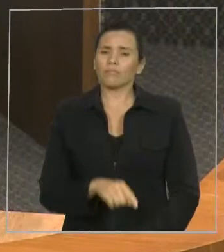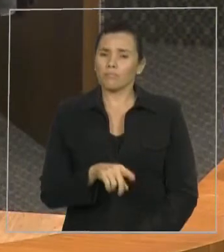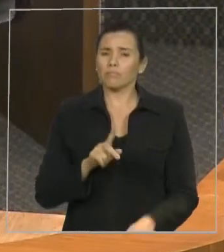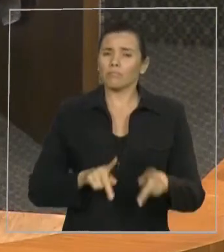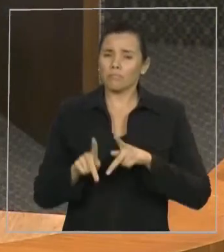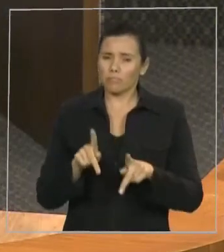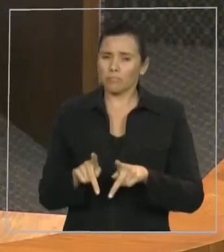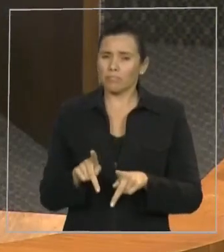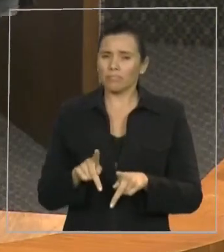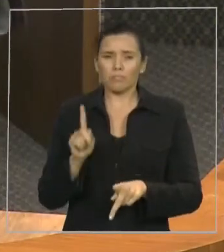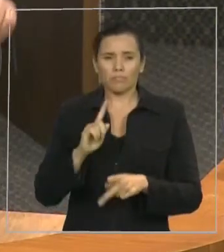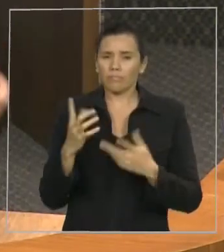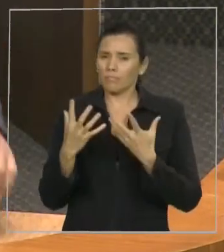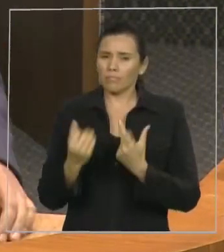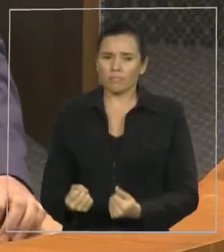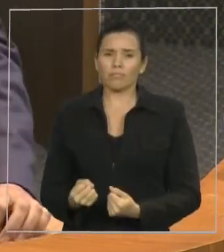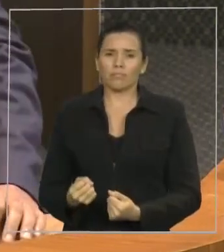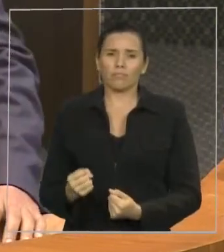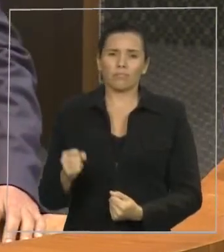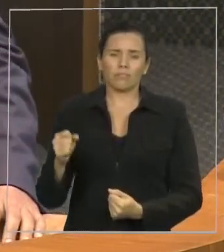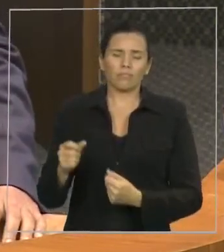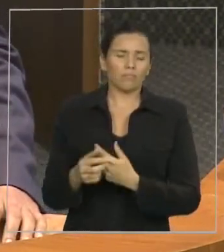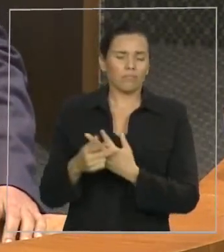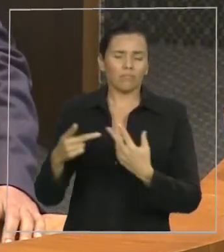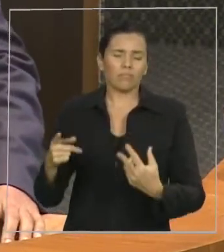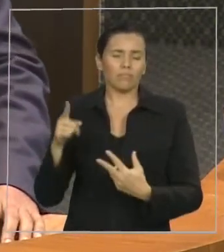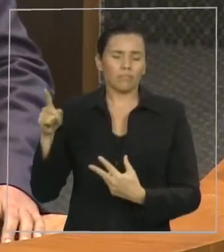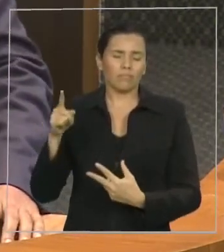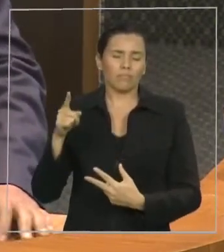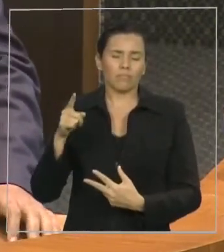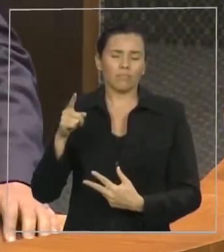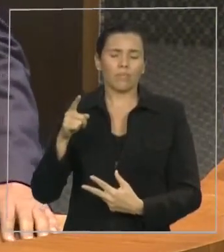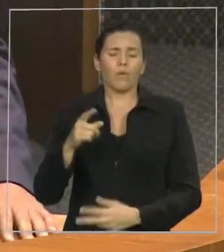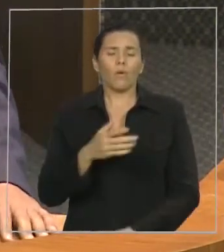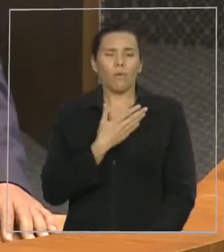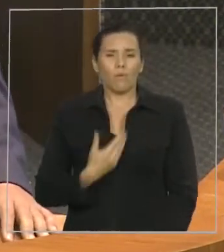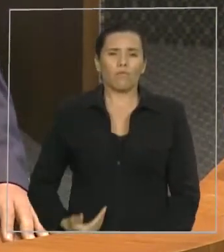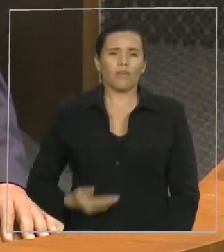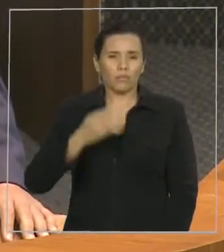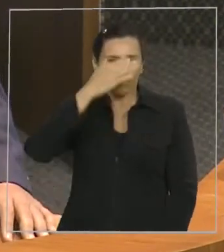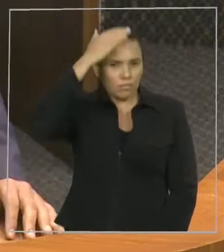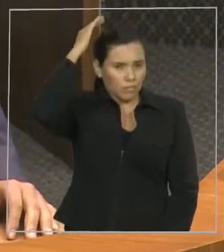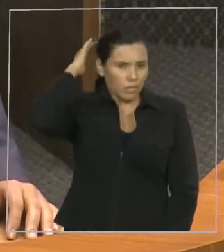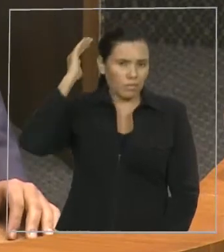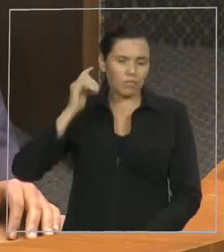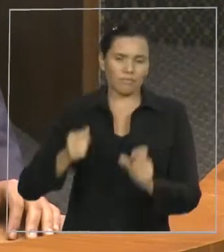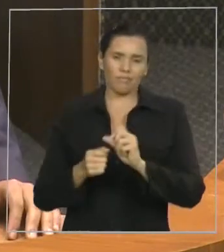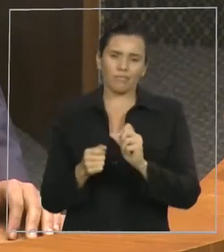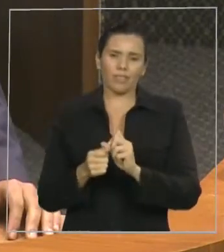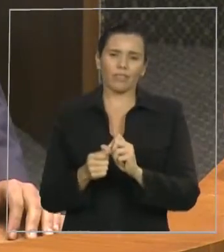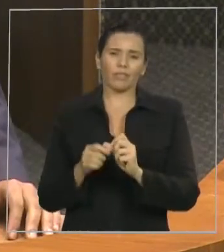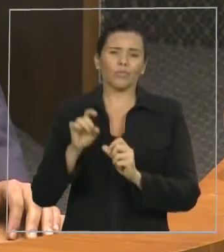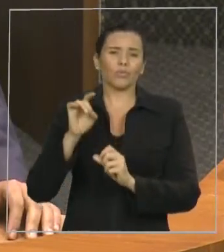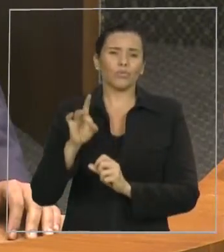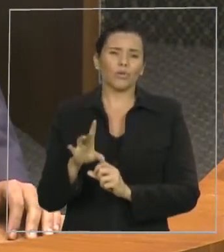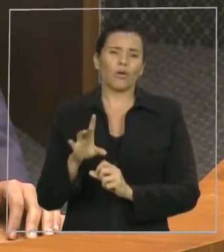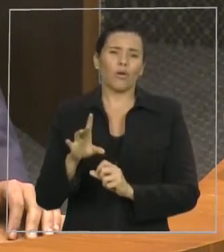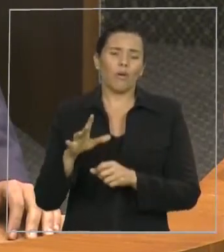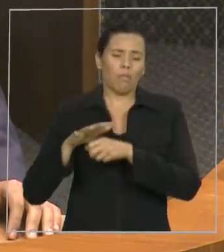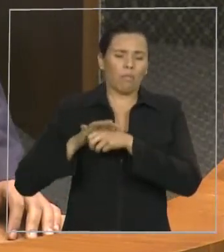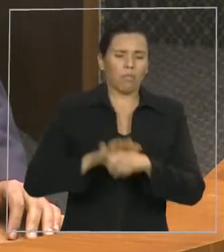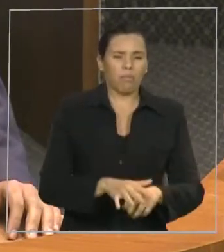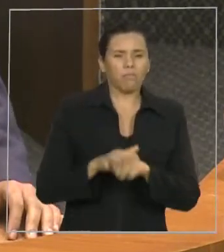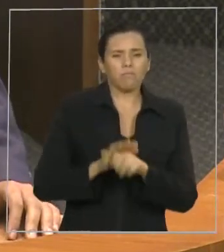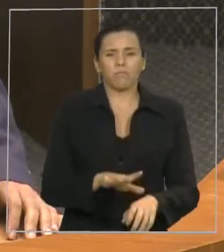as medidas do governo Temer, que só prejudica a classe trabalhadora. É por isso que o PSB tomou